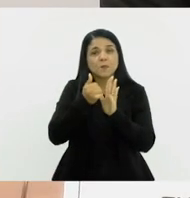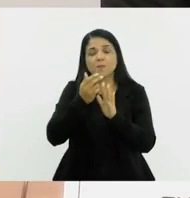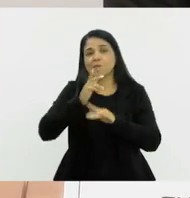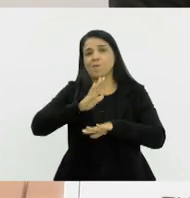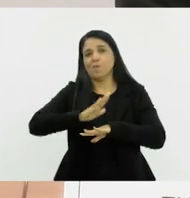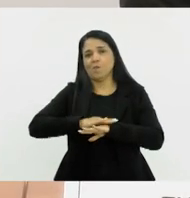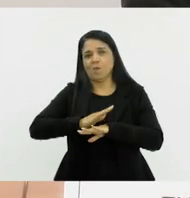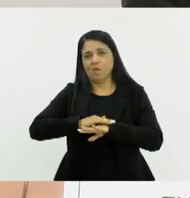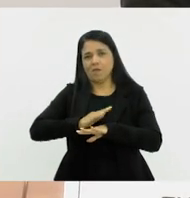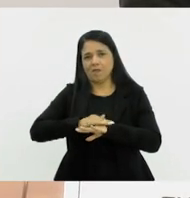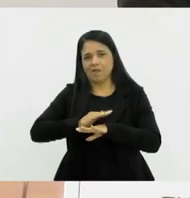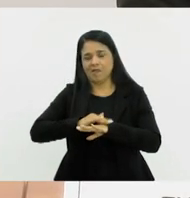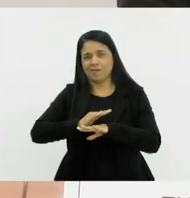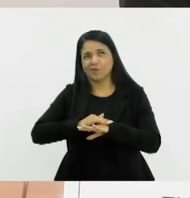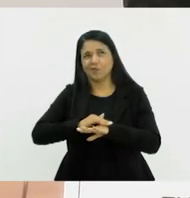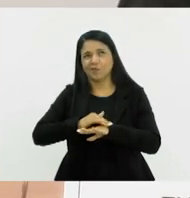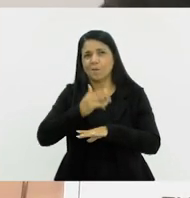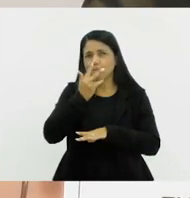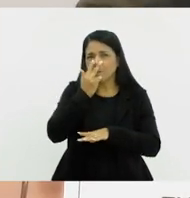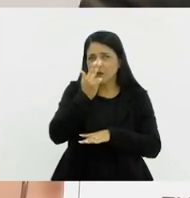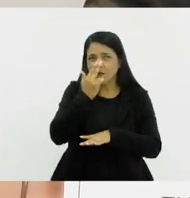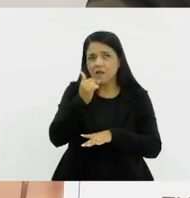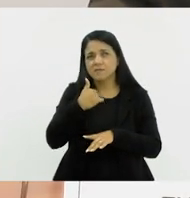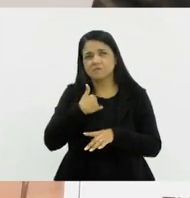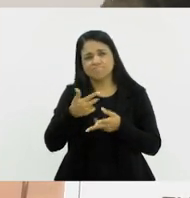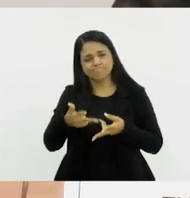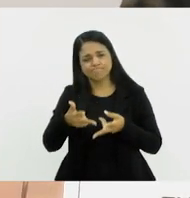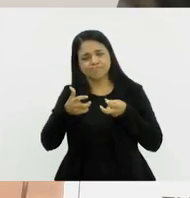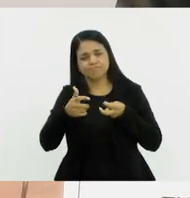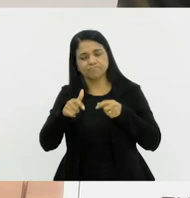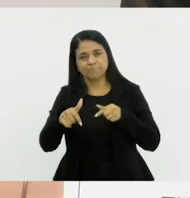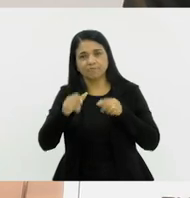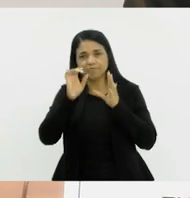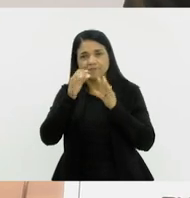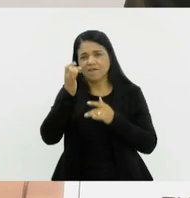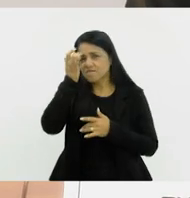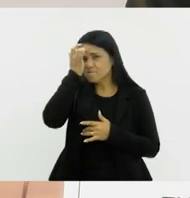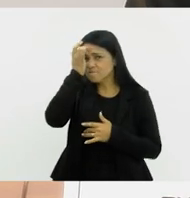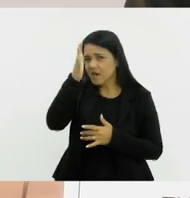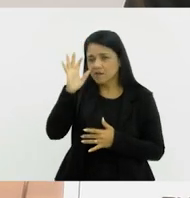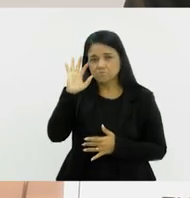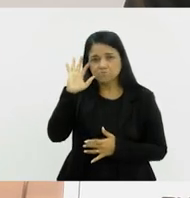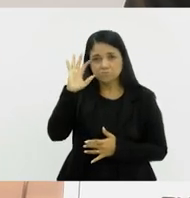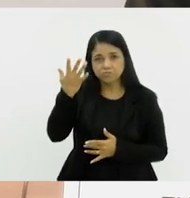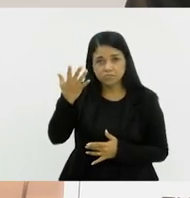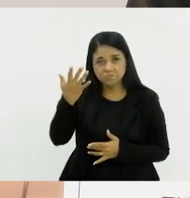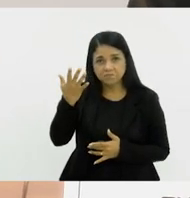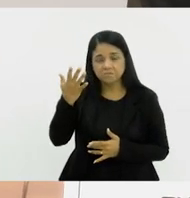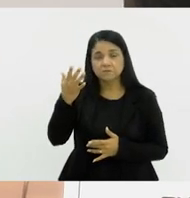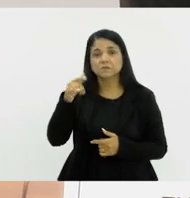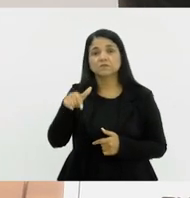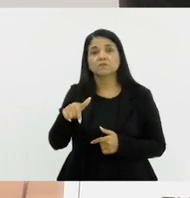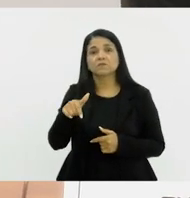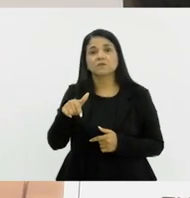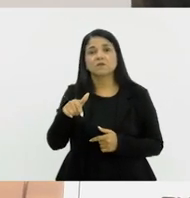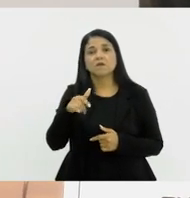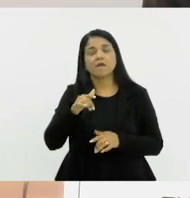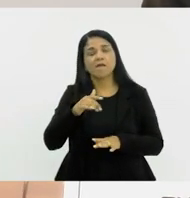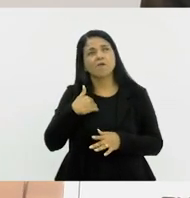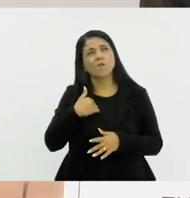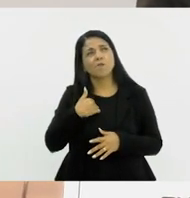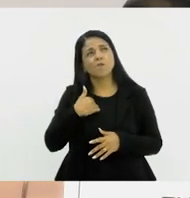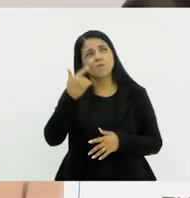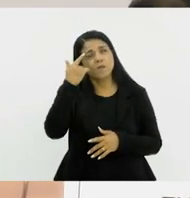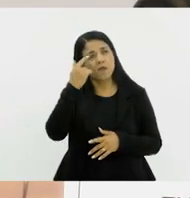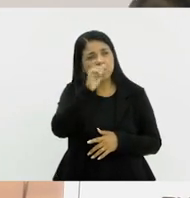né, o que parecia assim, para nós algo de fácil solução, né, desde o primeiro momento, as